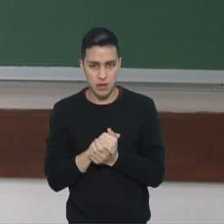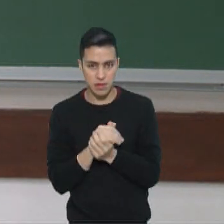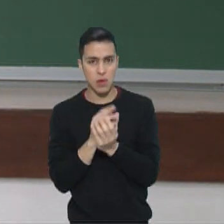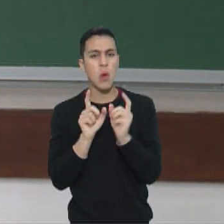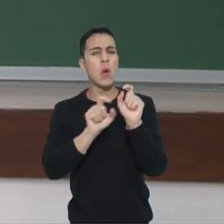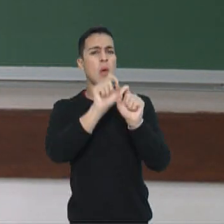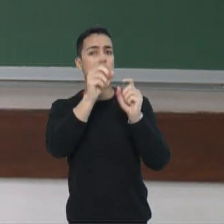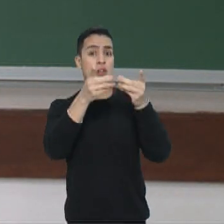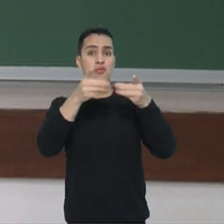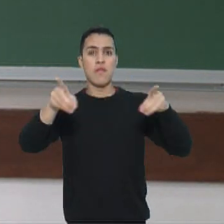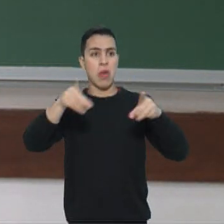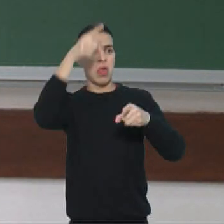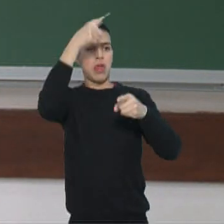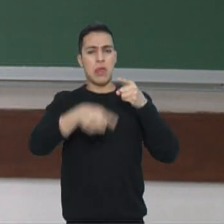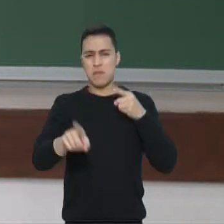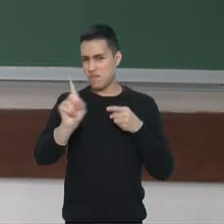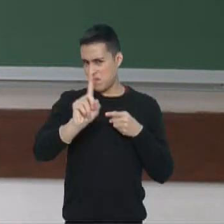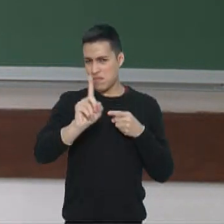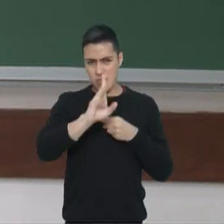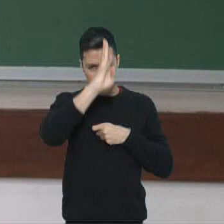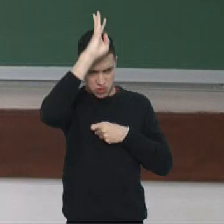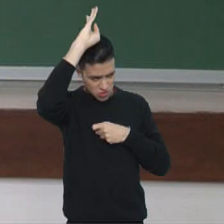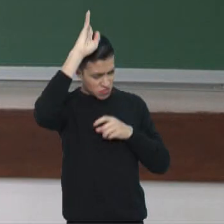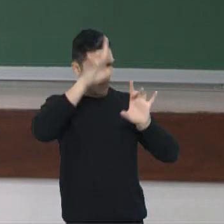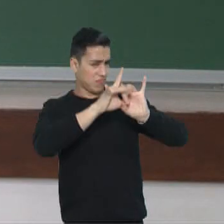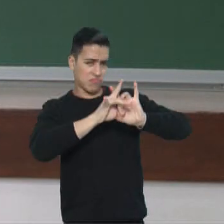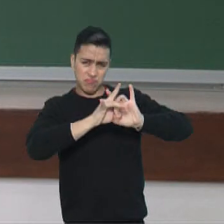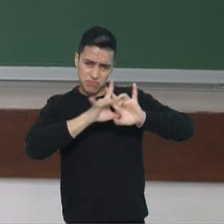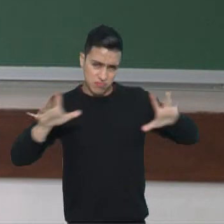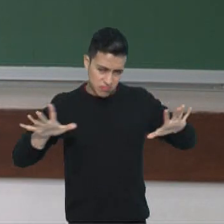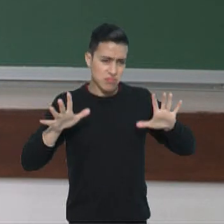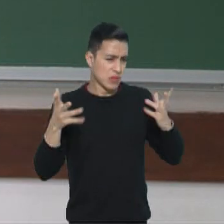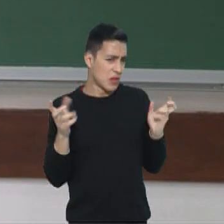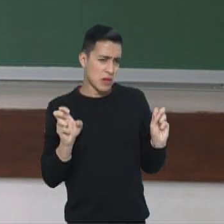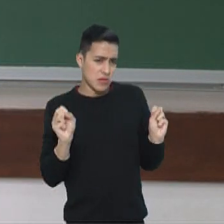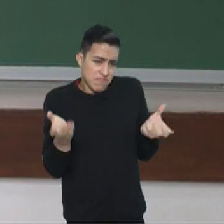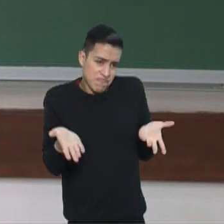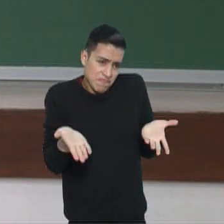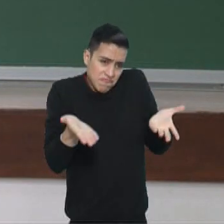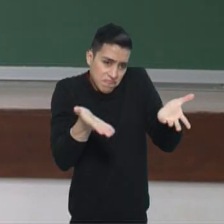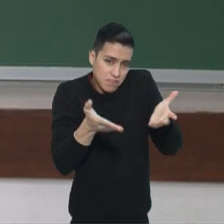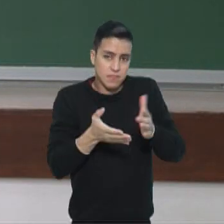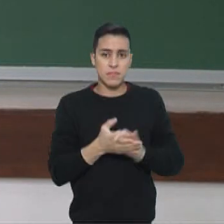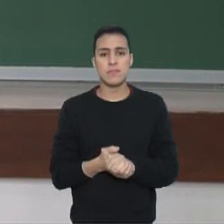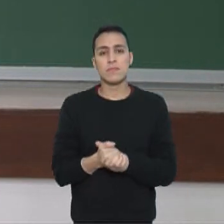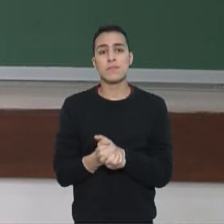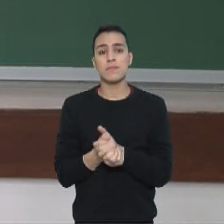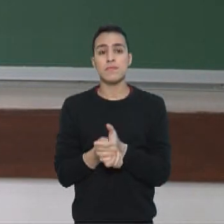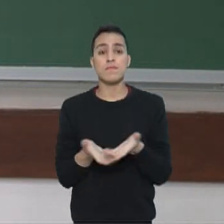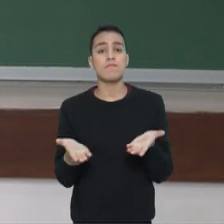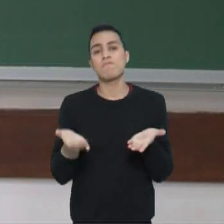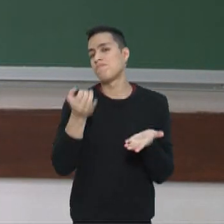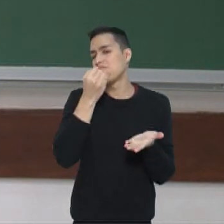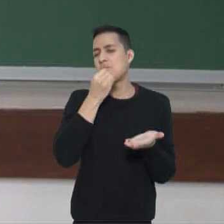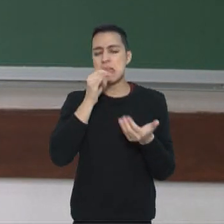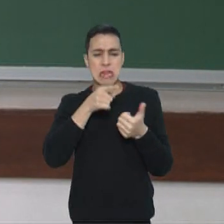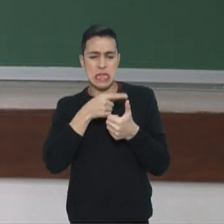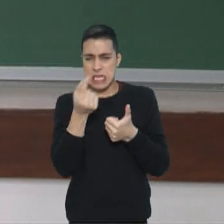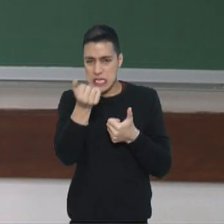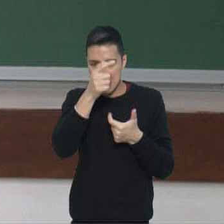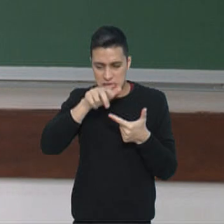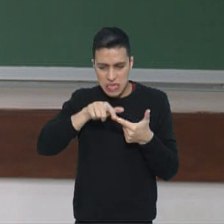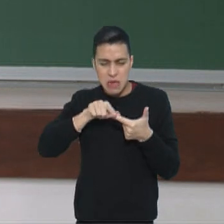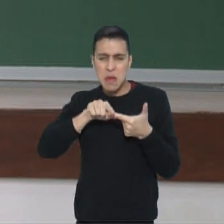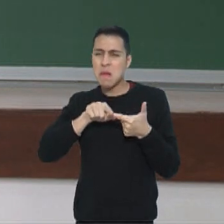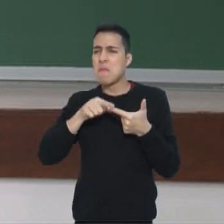não era alguma coisa proibida na Roma, né? Ele era permitido, inclusive. Então, por exemplo, por questão financeira, por